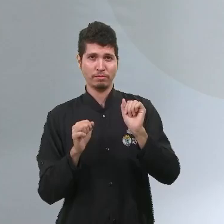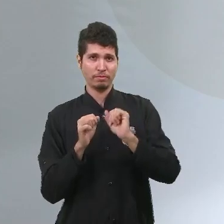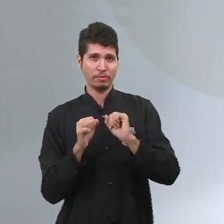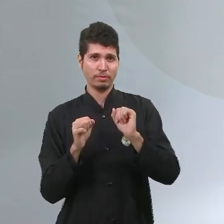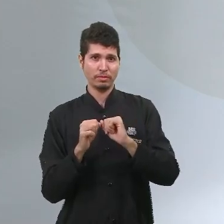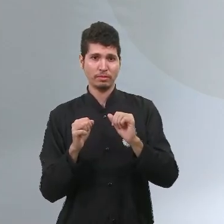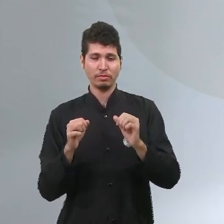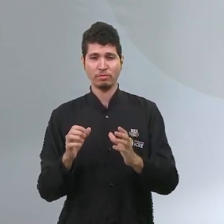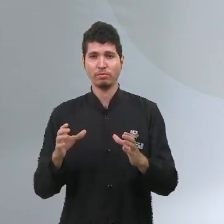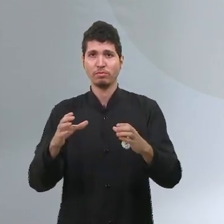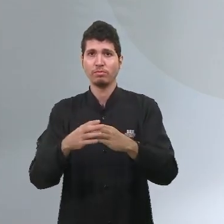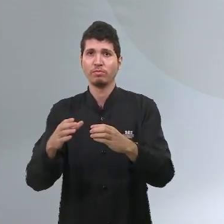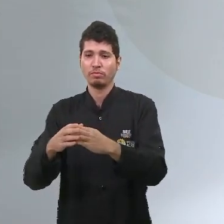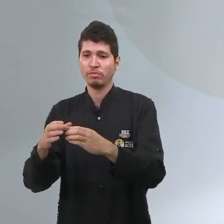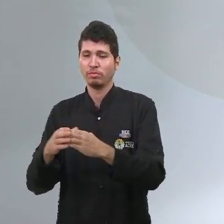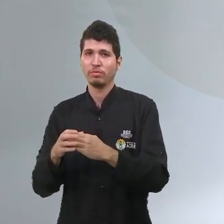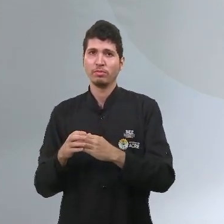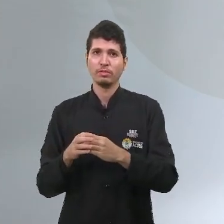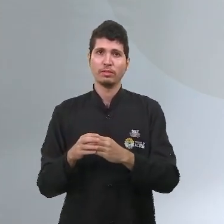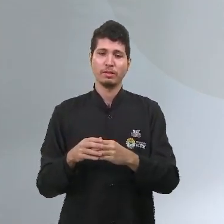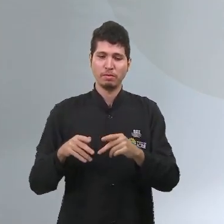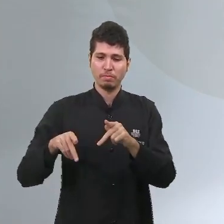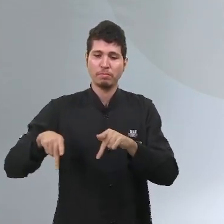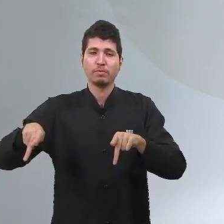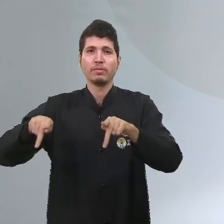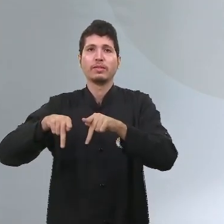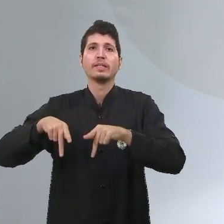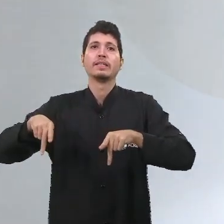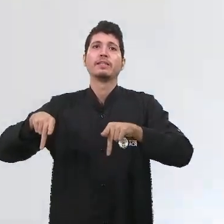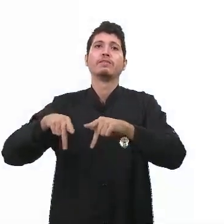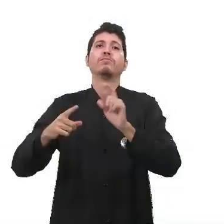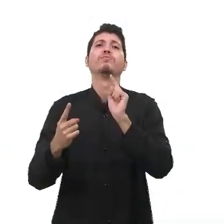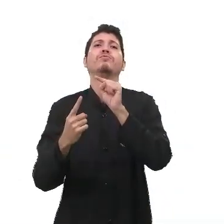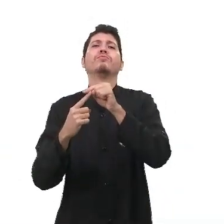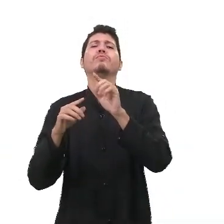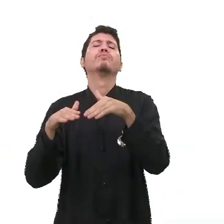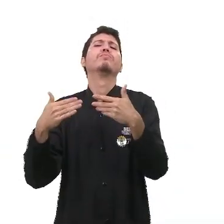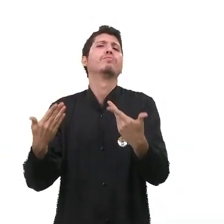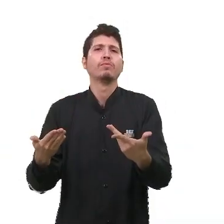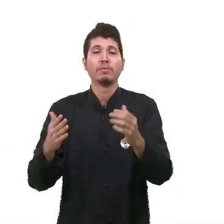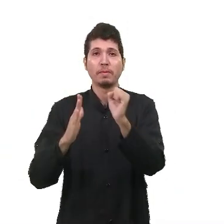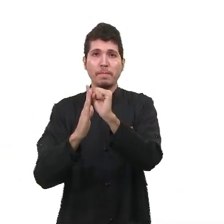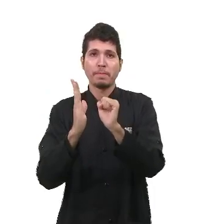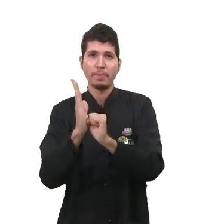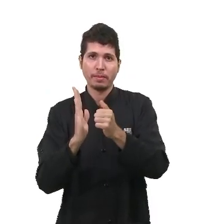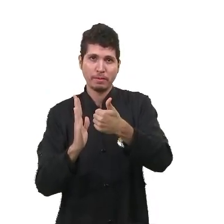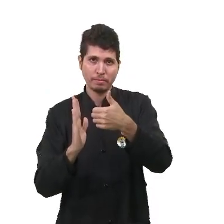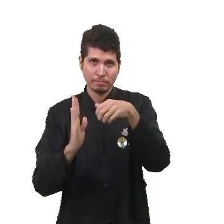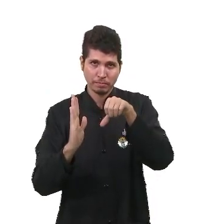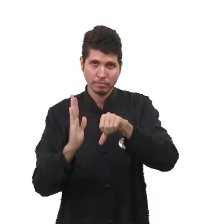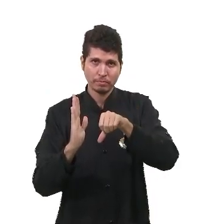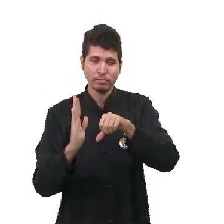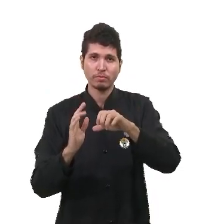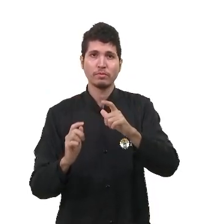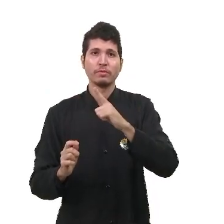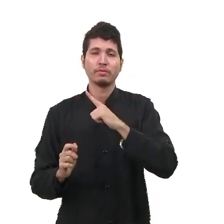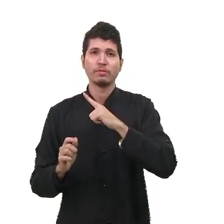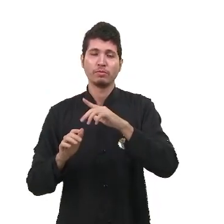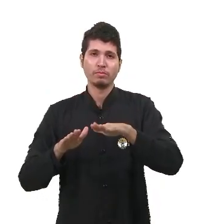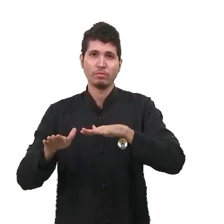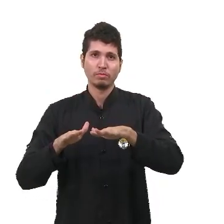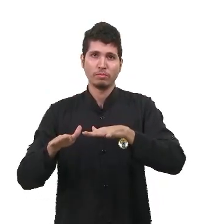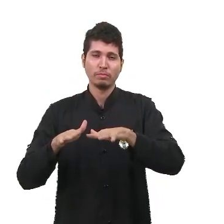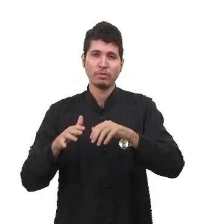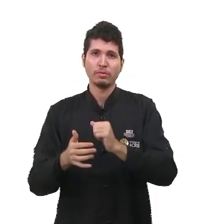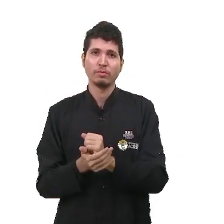de proletariado. O que essas pessoas buscavam? No século XIX, começou a ter aí o movimento